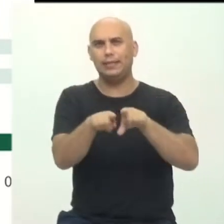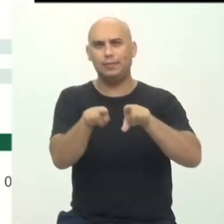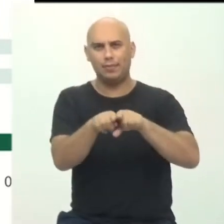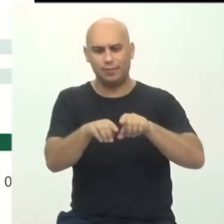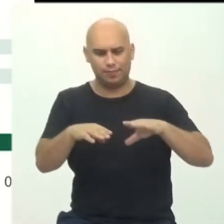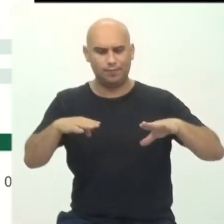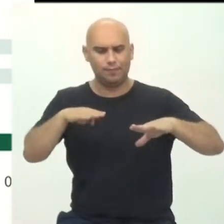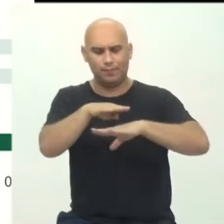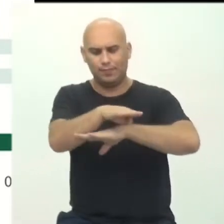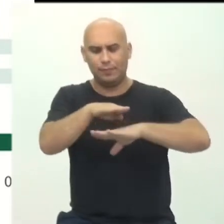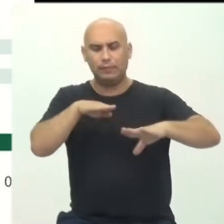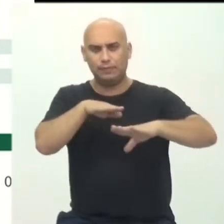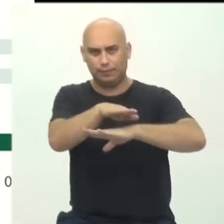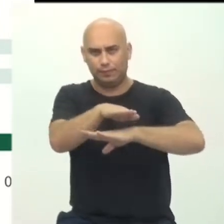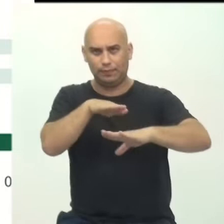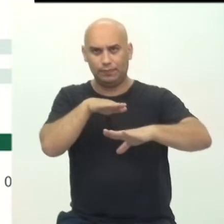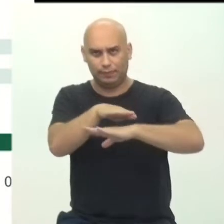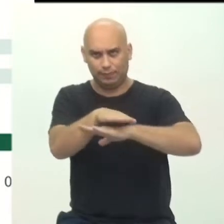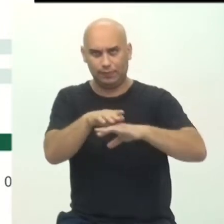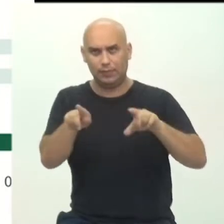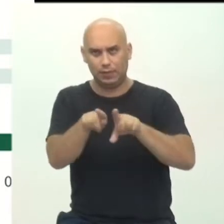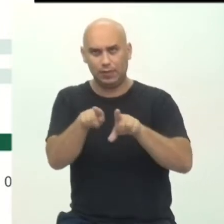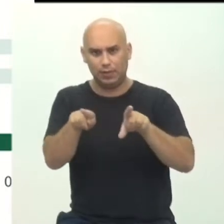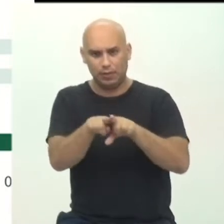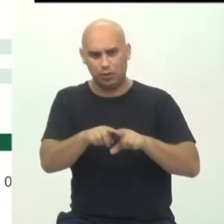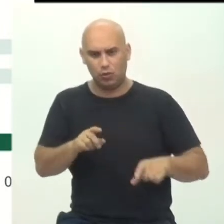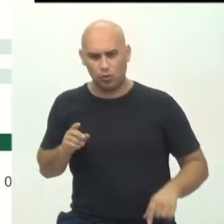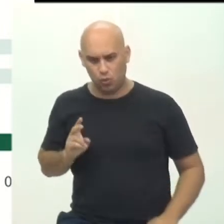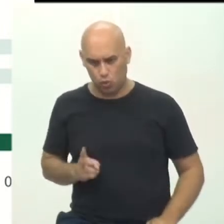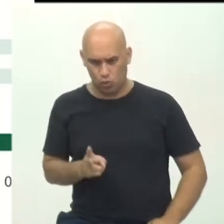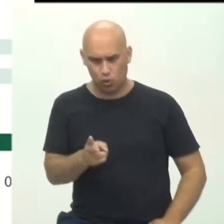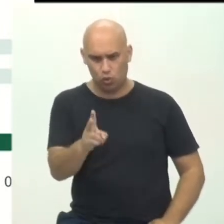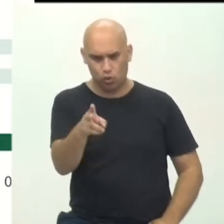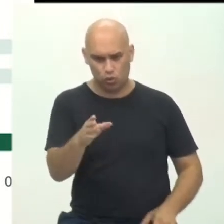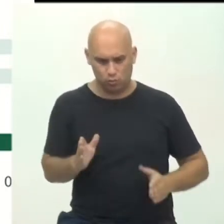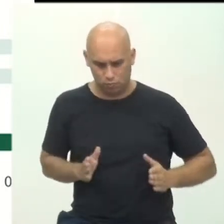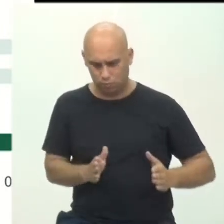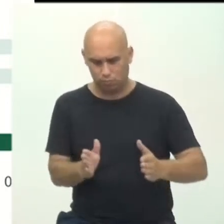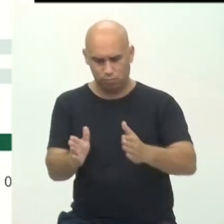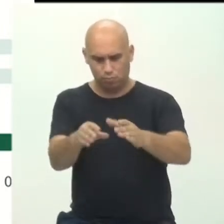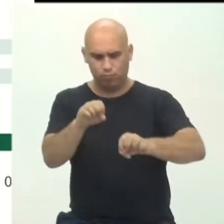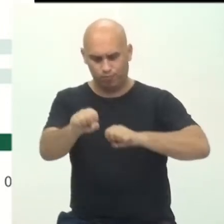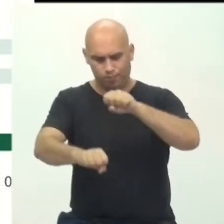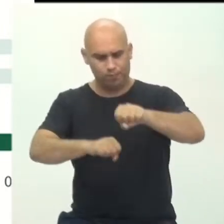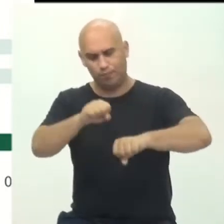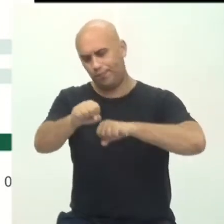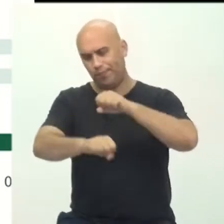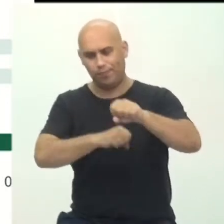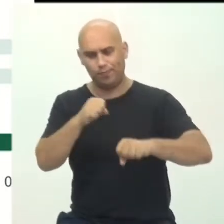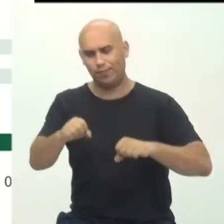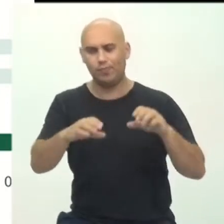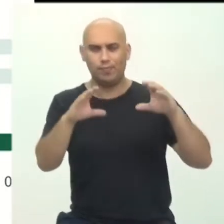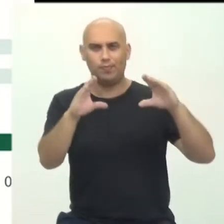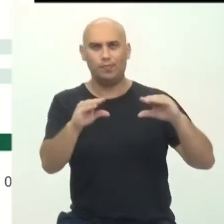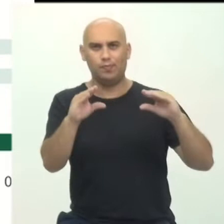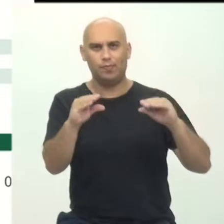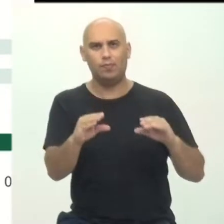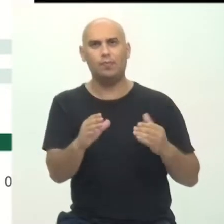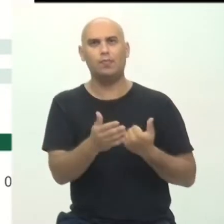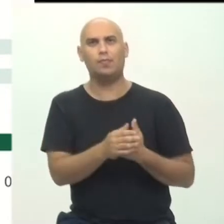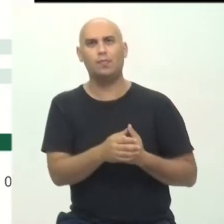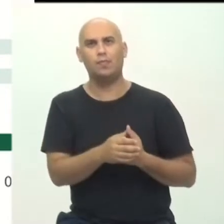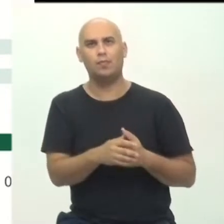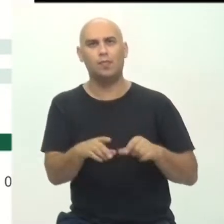interseções, de ser uma ciclovia que tenha continuidade. E a parte do conforto fala um pouco também em relação